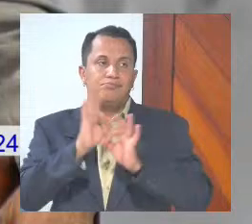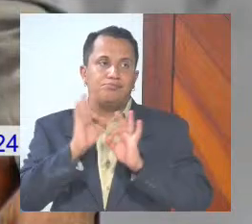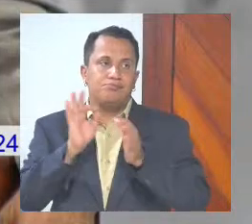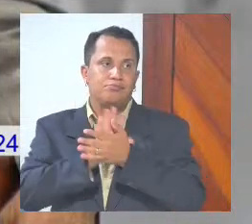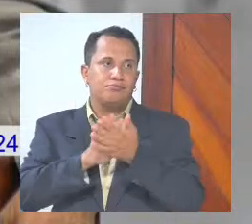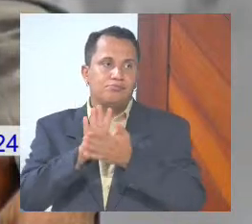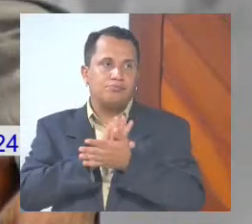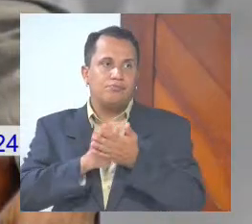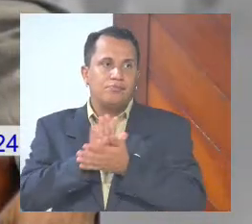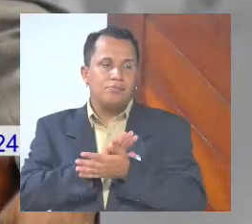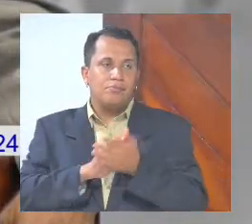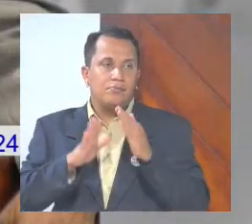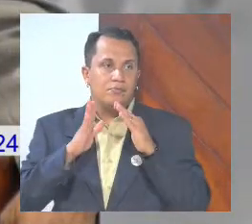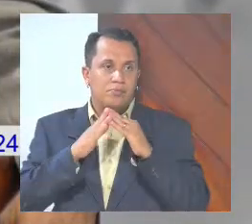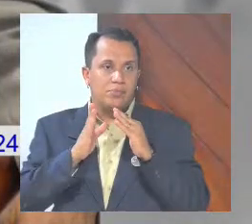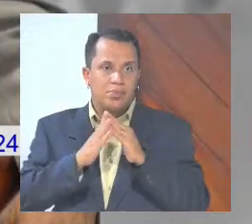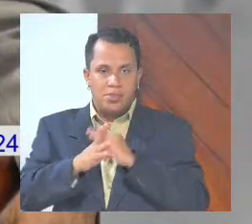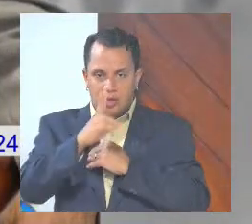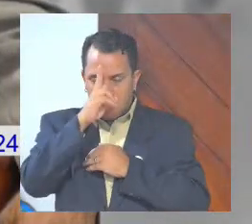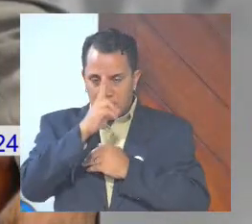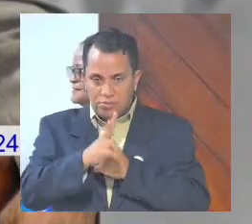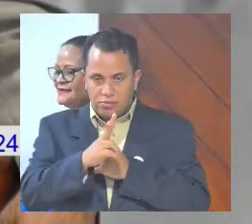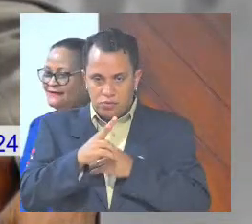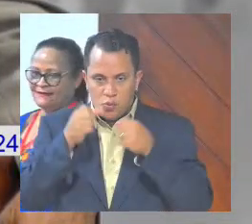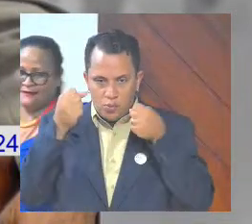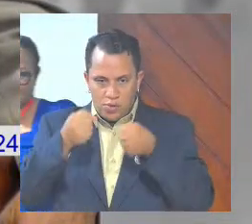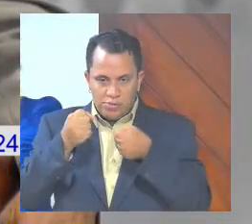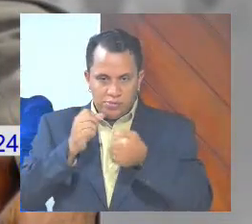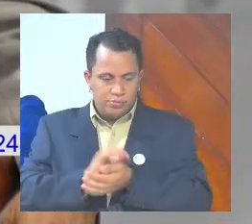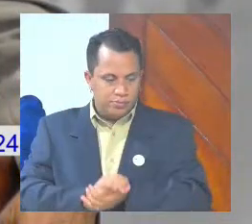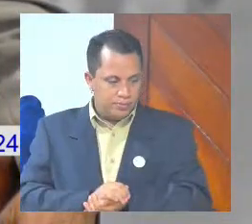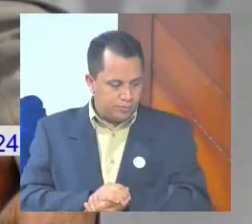disse. Essa casa tem a força e tem o poder